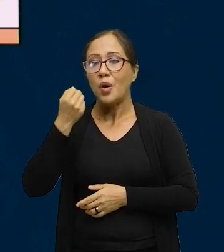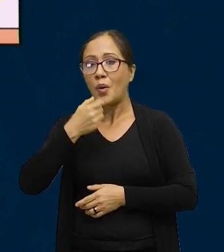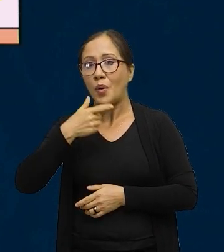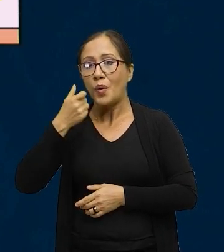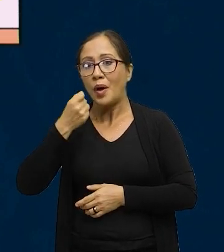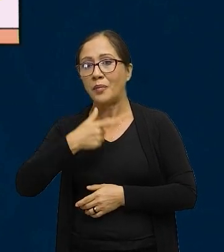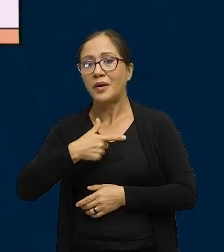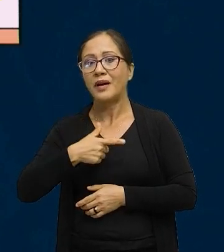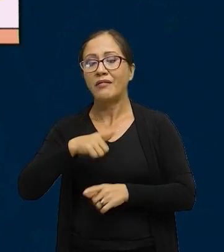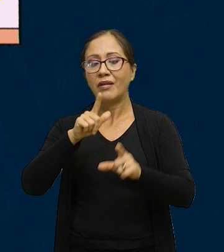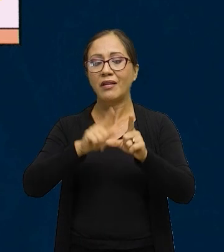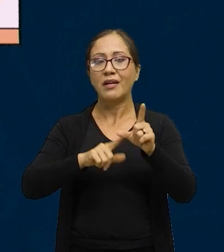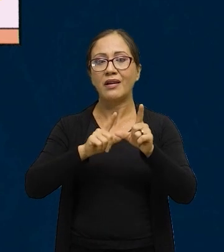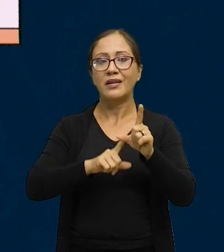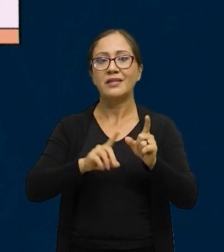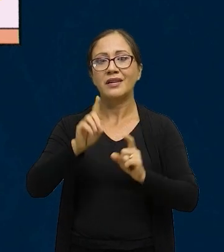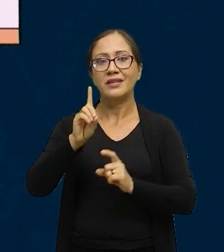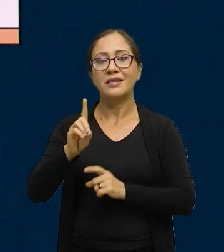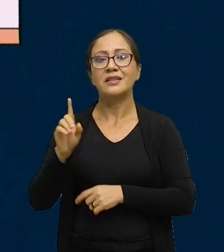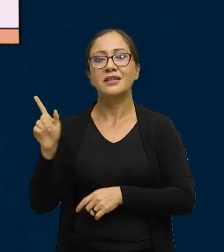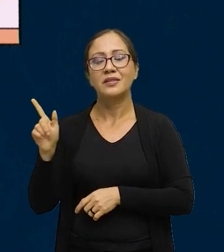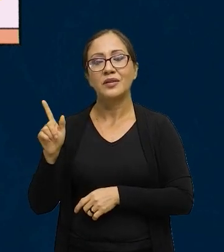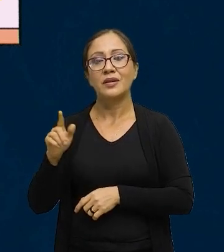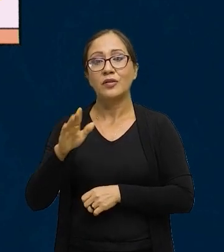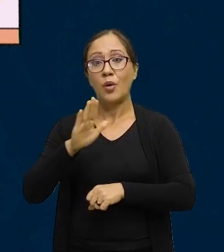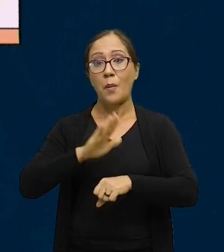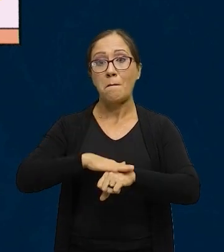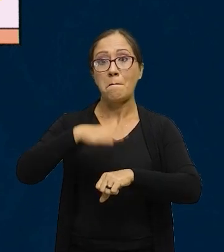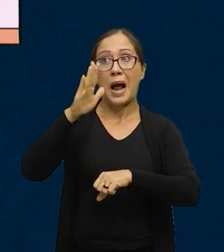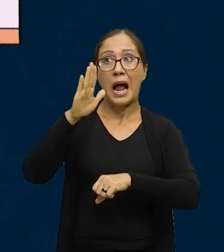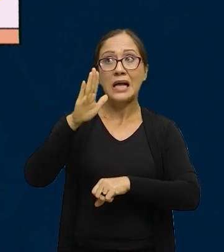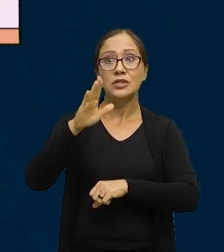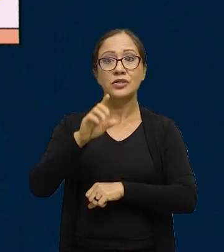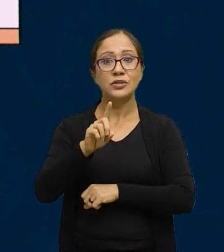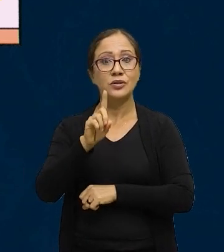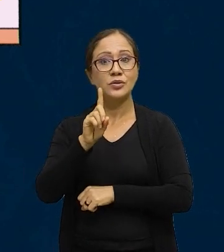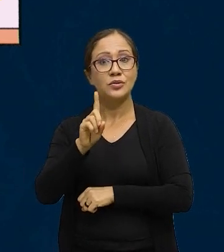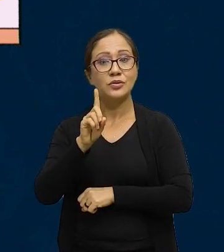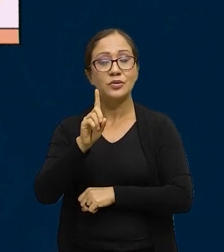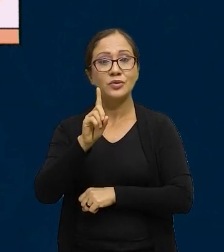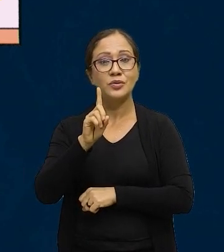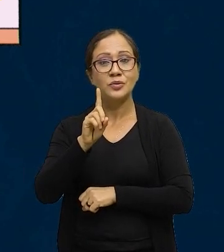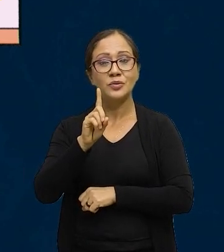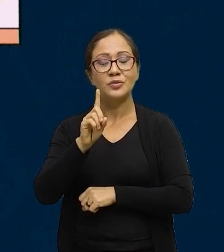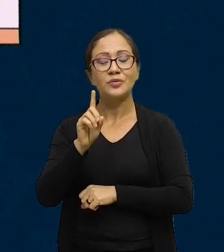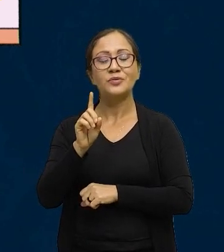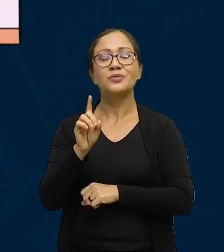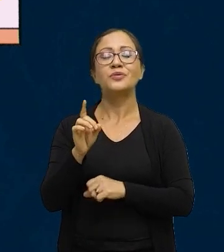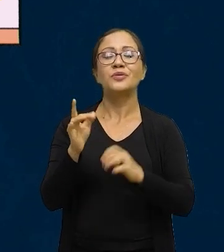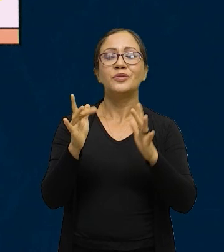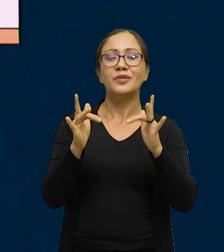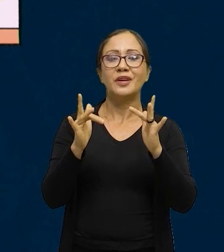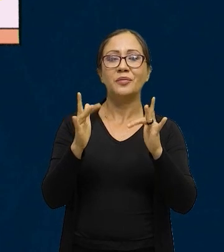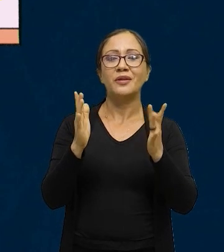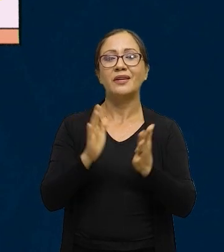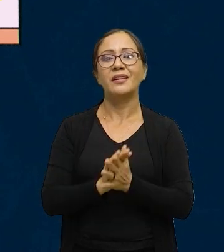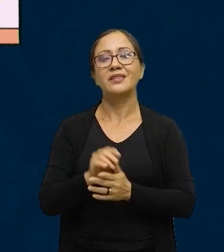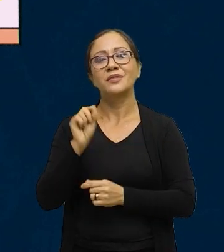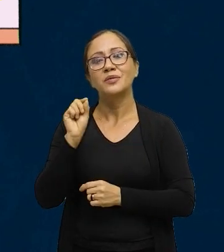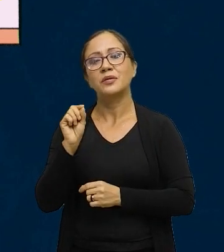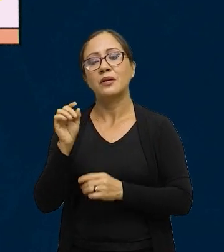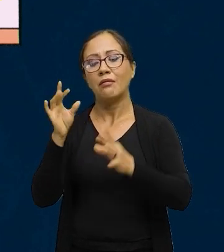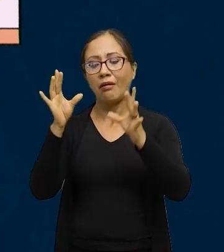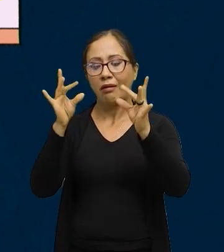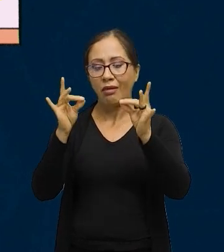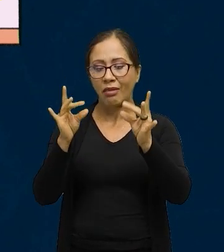na palavra mais de um, ó. Mais de um. E ela ser detalhista. Duas palavras que